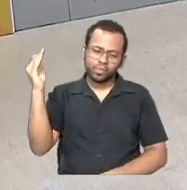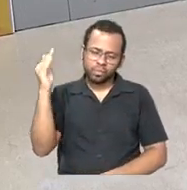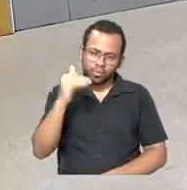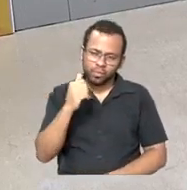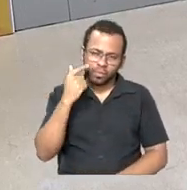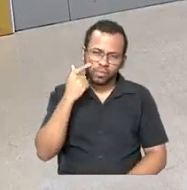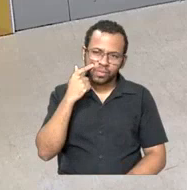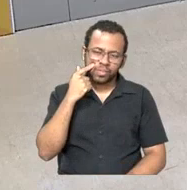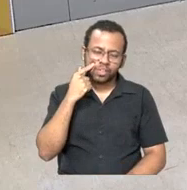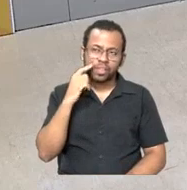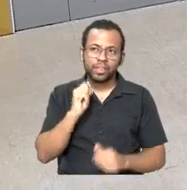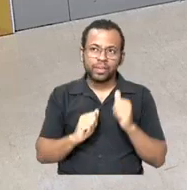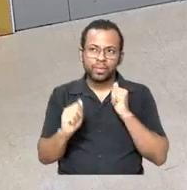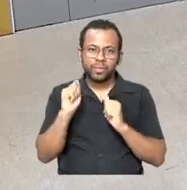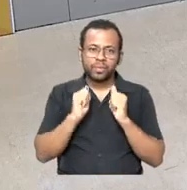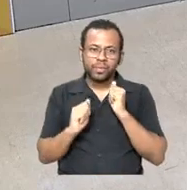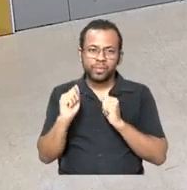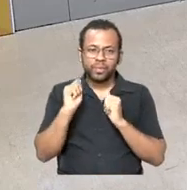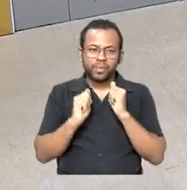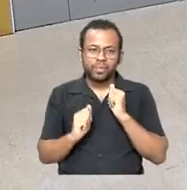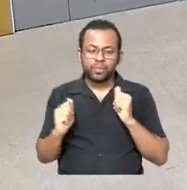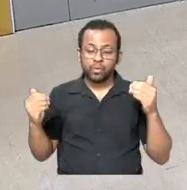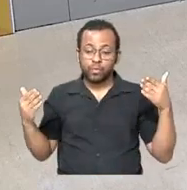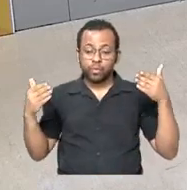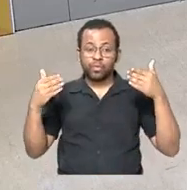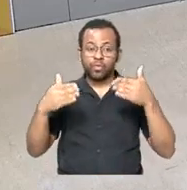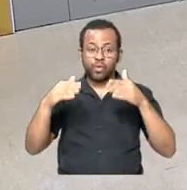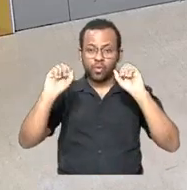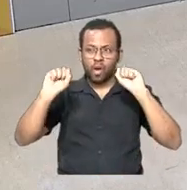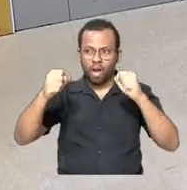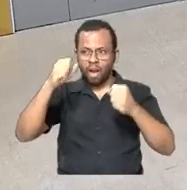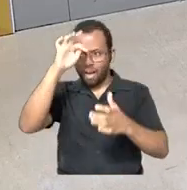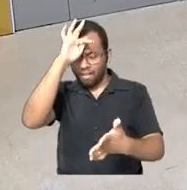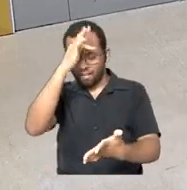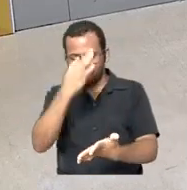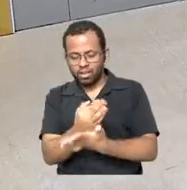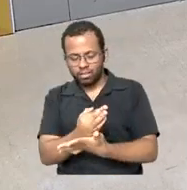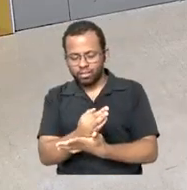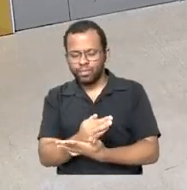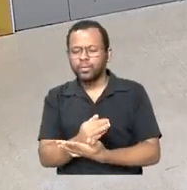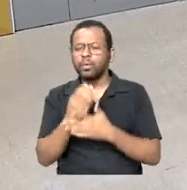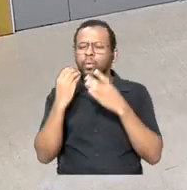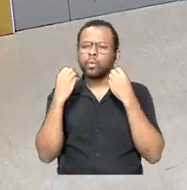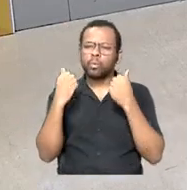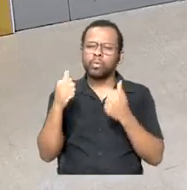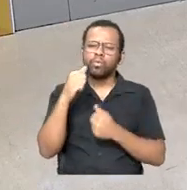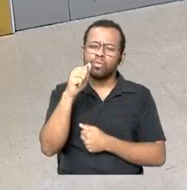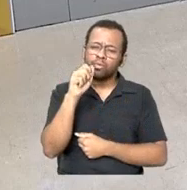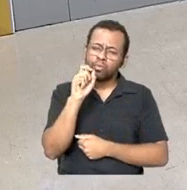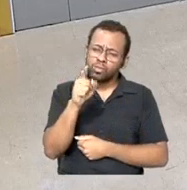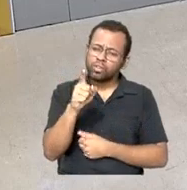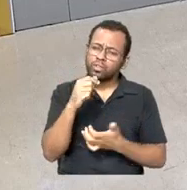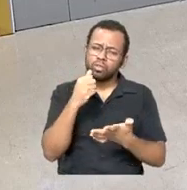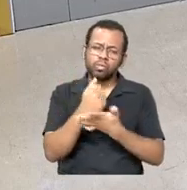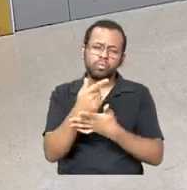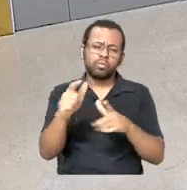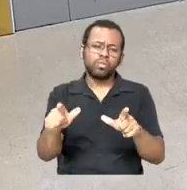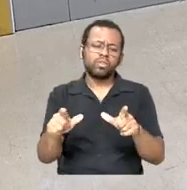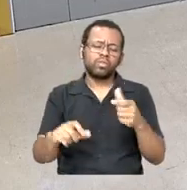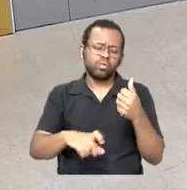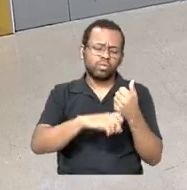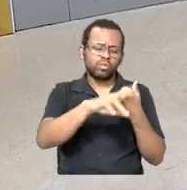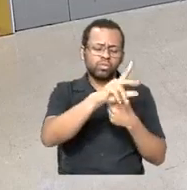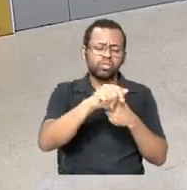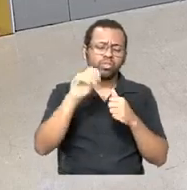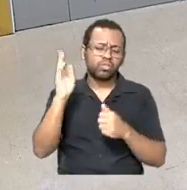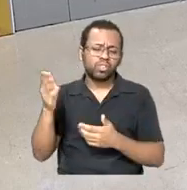aqui ó ficar na torcida né gente o bacana que vocês adquirindo Já ajudam a